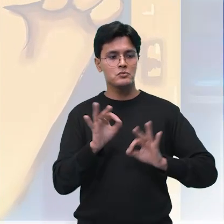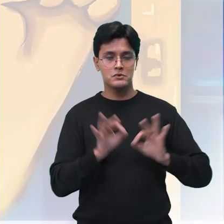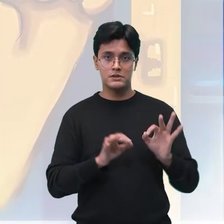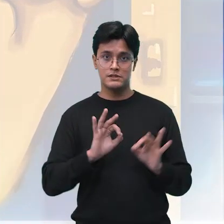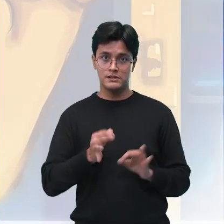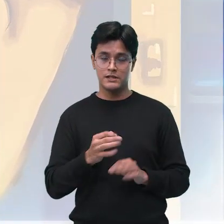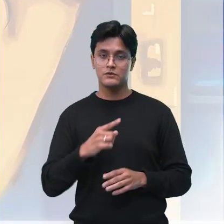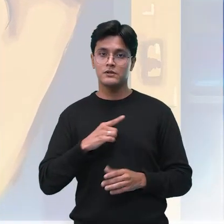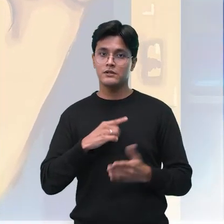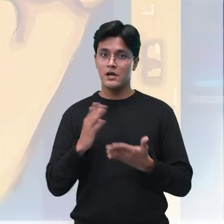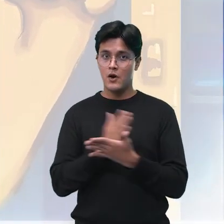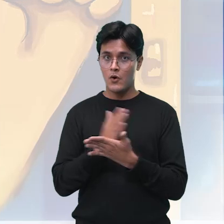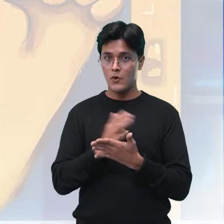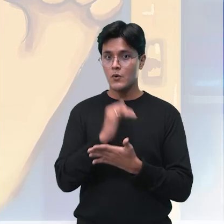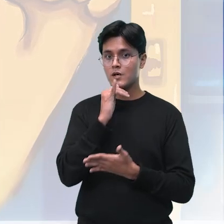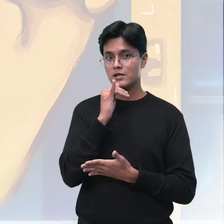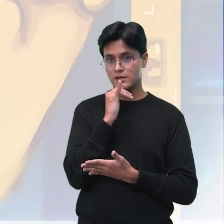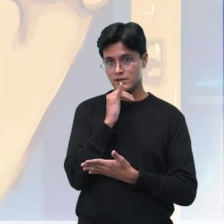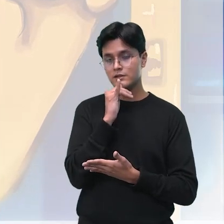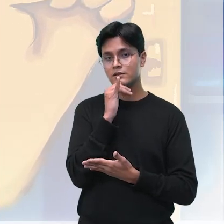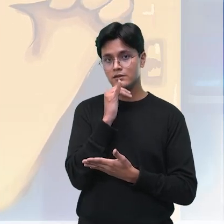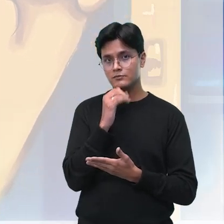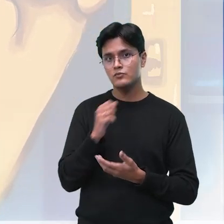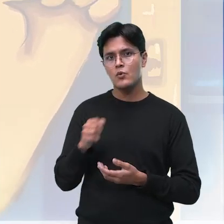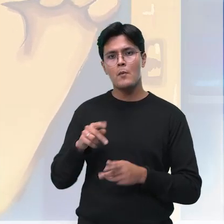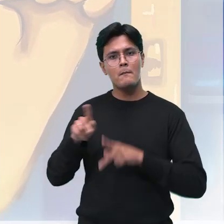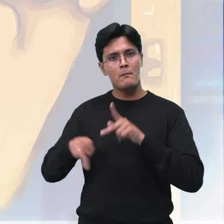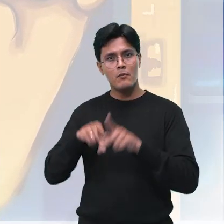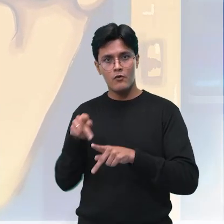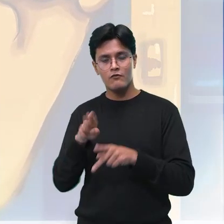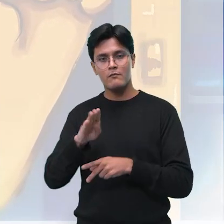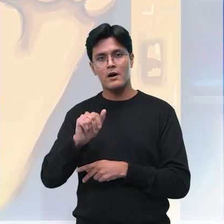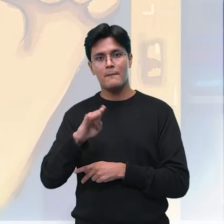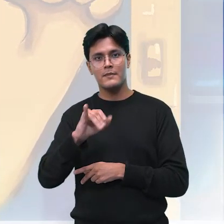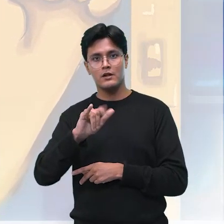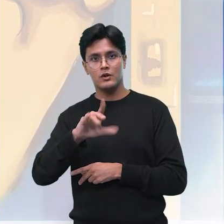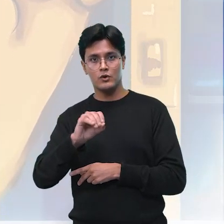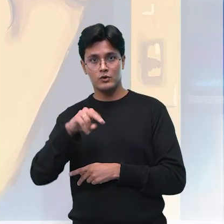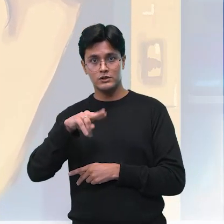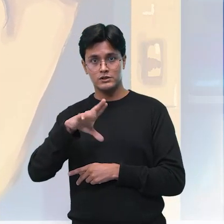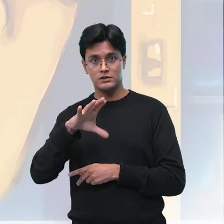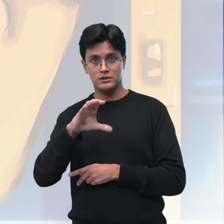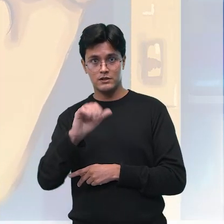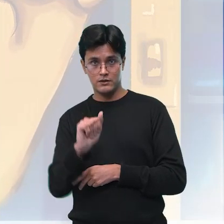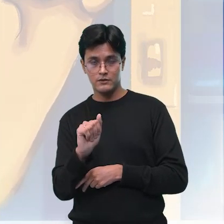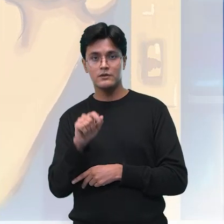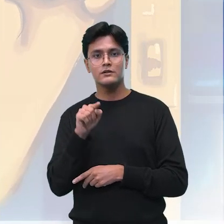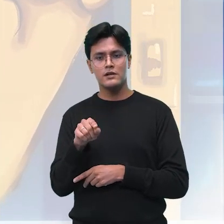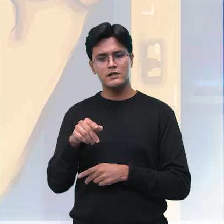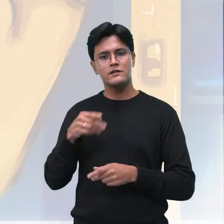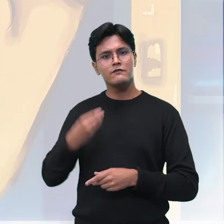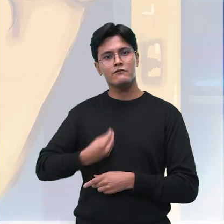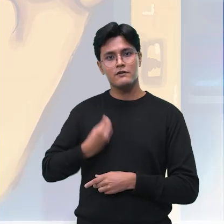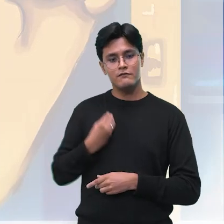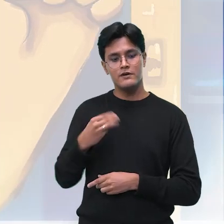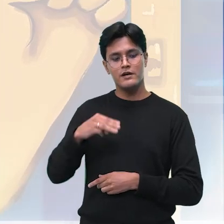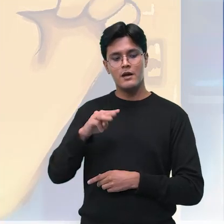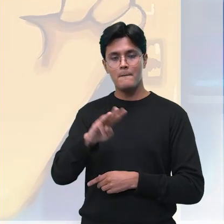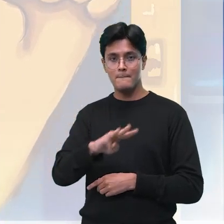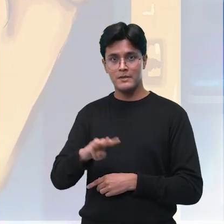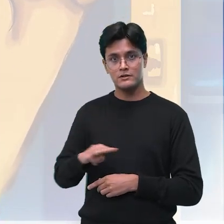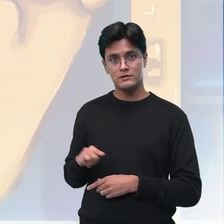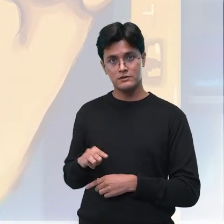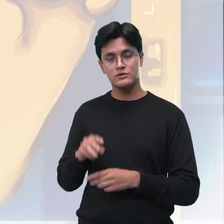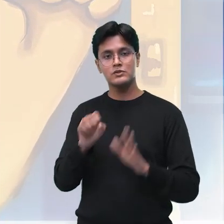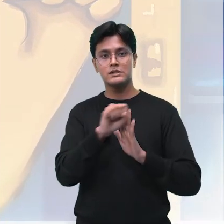Alguns deles incluem a civilização babilônica. Os babilônios, que viveram na Mesopotâmia entre os séculos 18